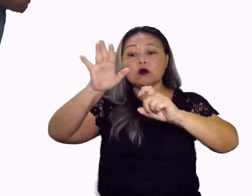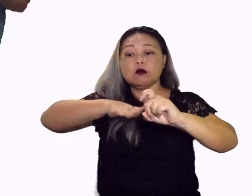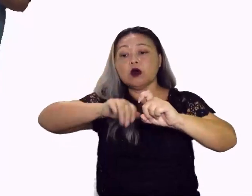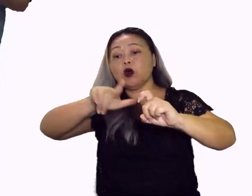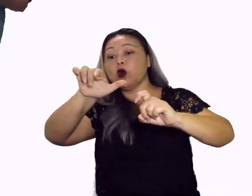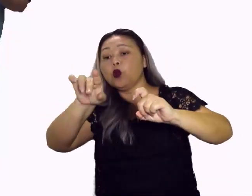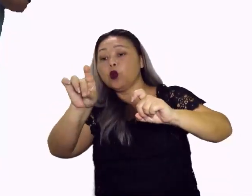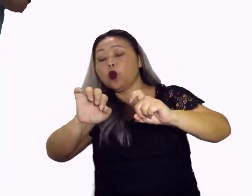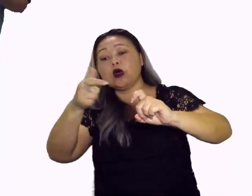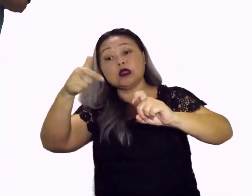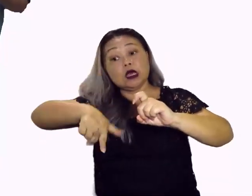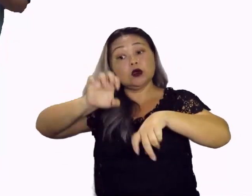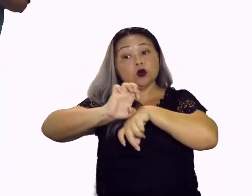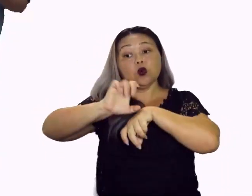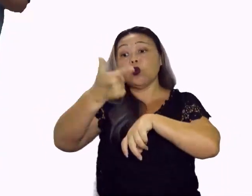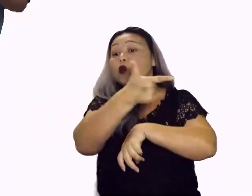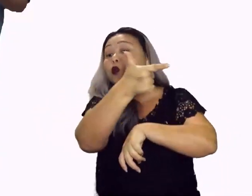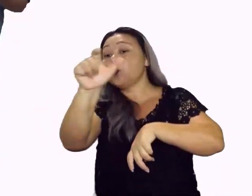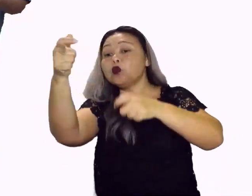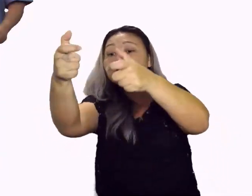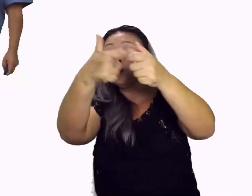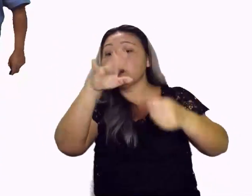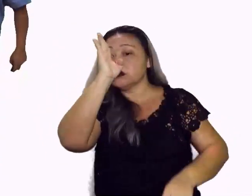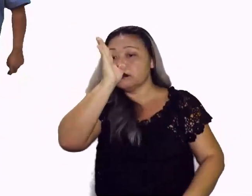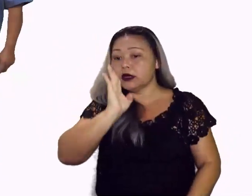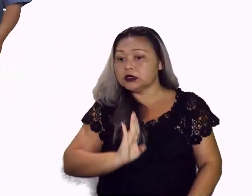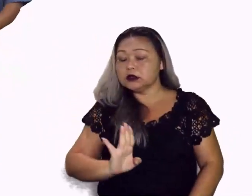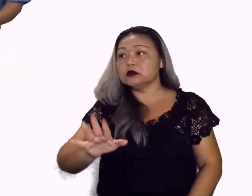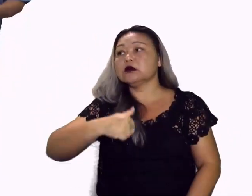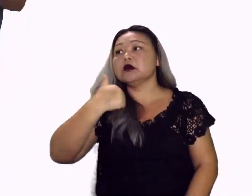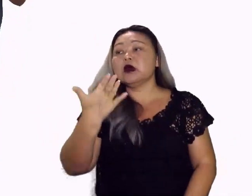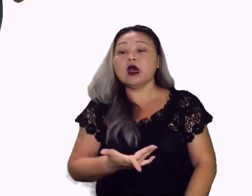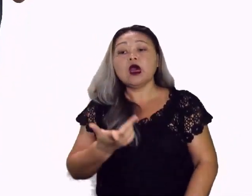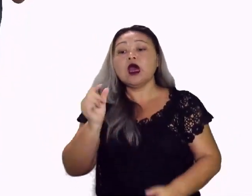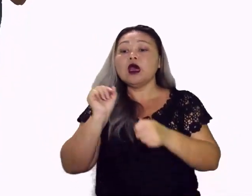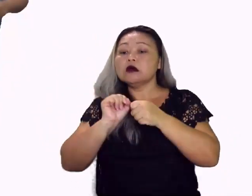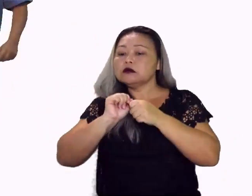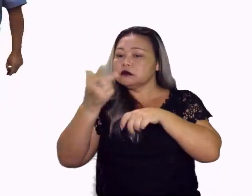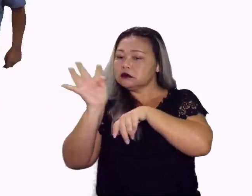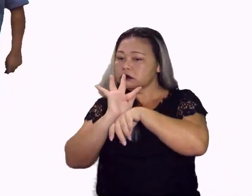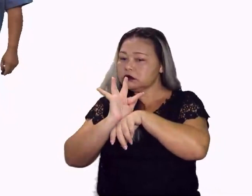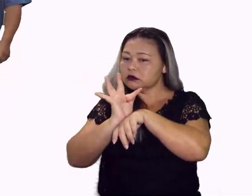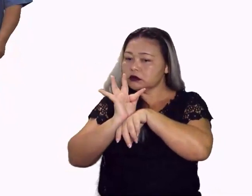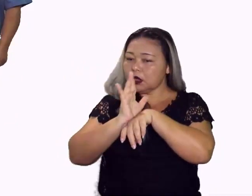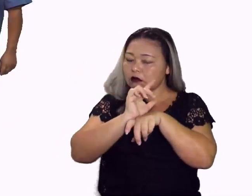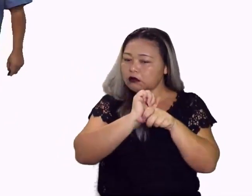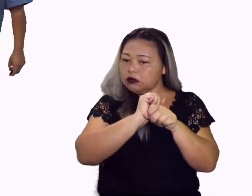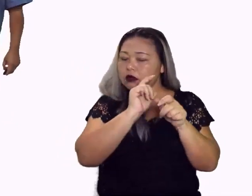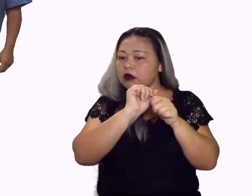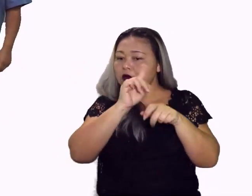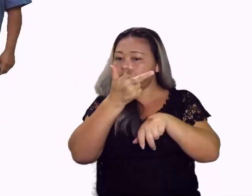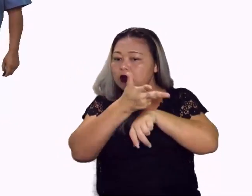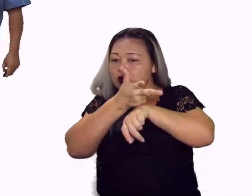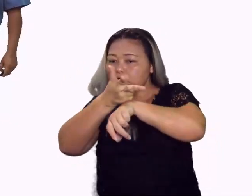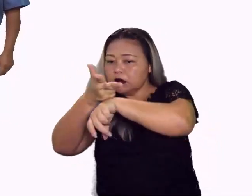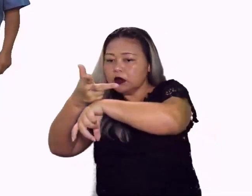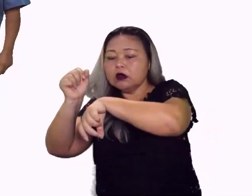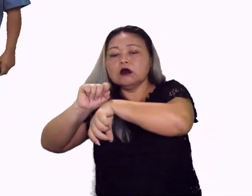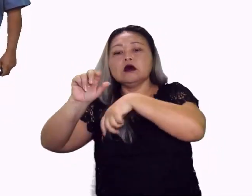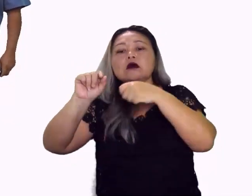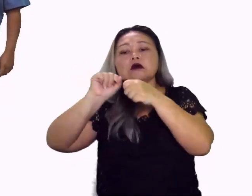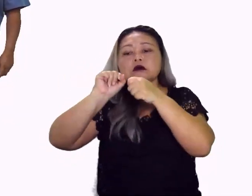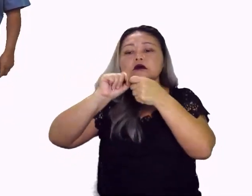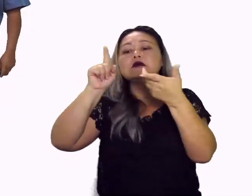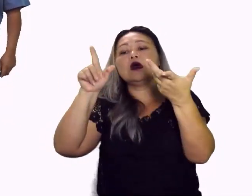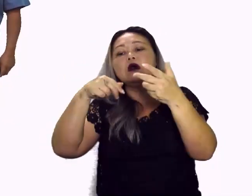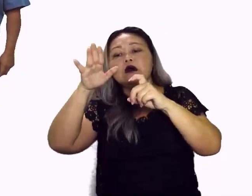estado ou de outra região do Brasil e fazer um videozinho sobre ela. Escrever, ó, o mito é isso serve